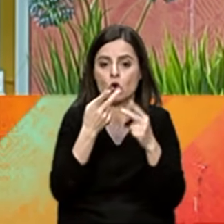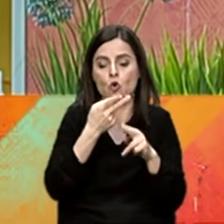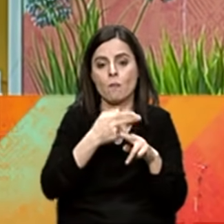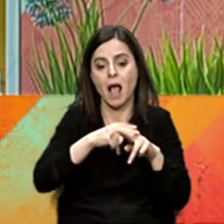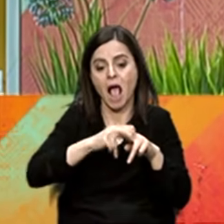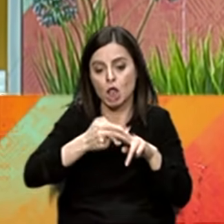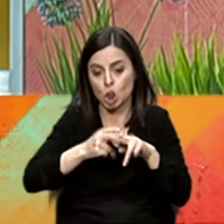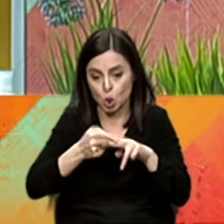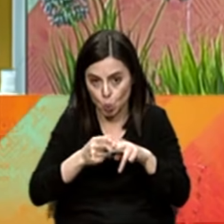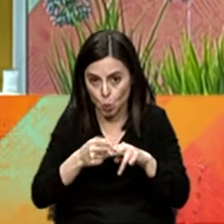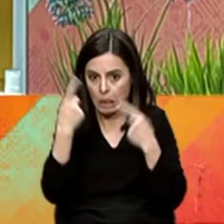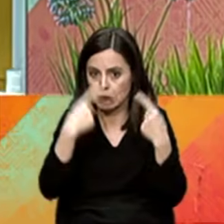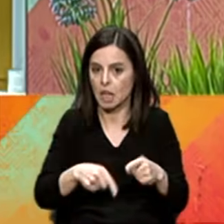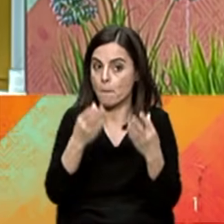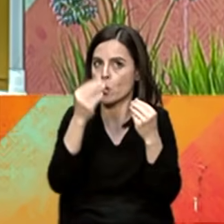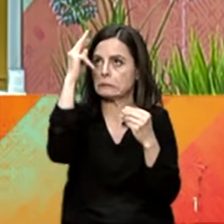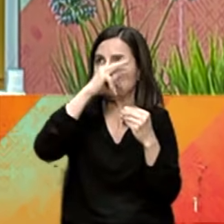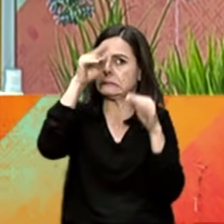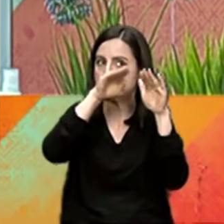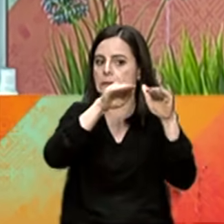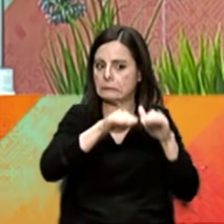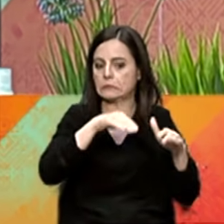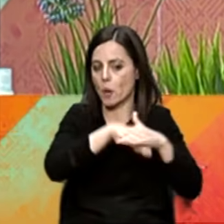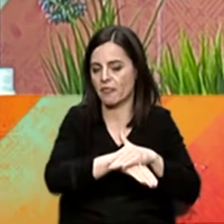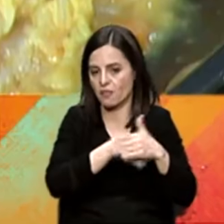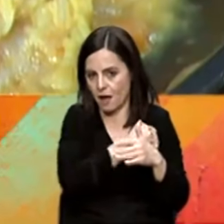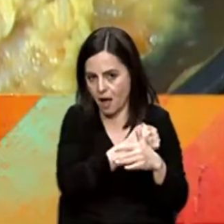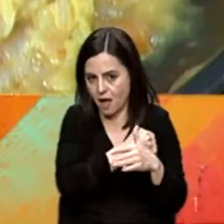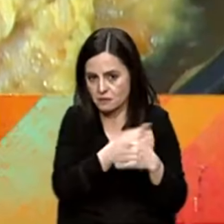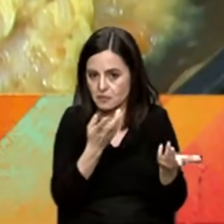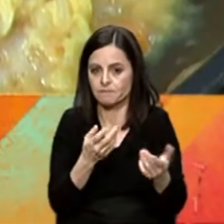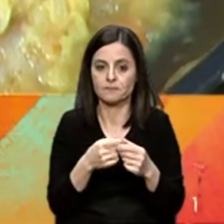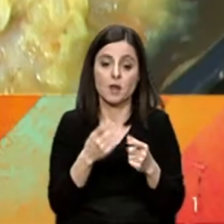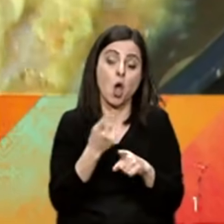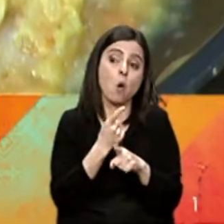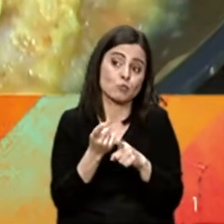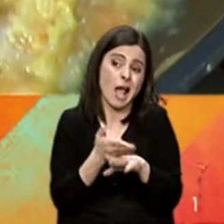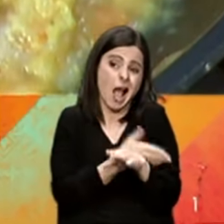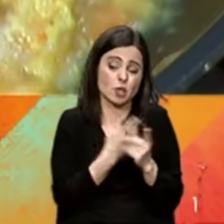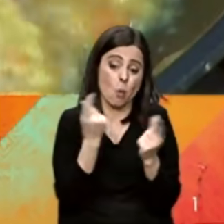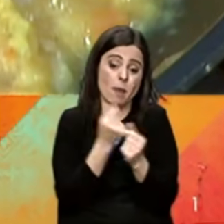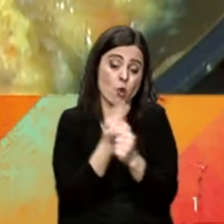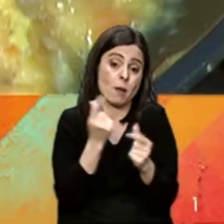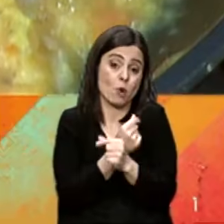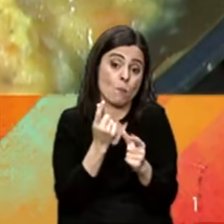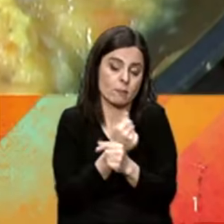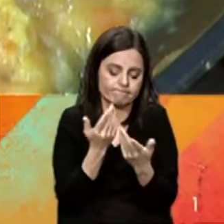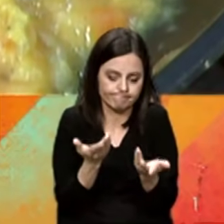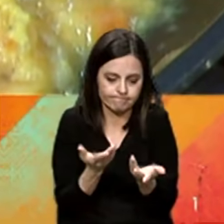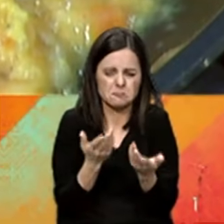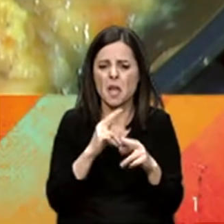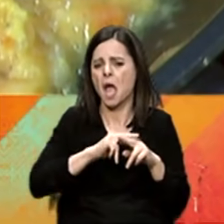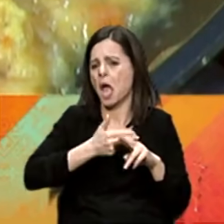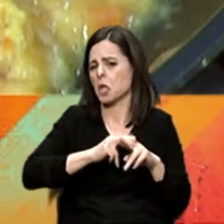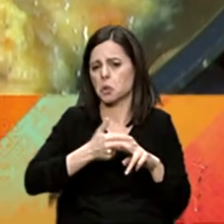que tínhamos... Que tínhamos em exagero lá em casa. Que nos tínhamos entusiasmado a comprar. O atum acho que é daqueles ingredientes de uma